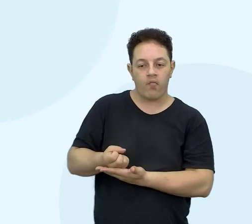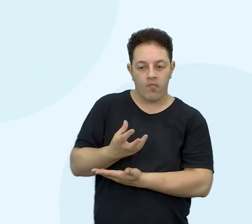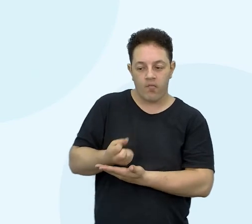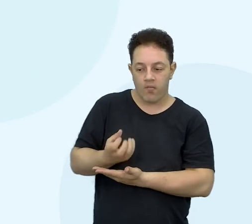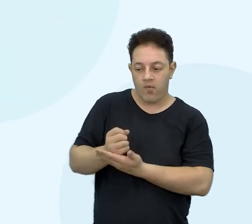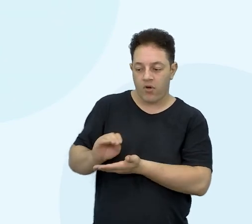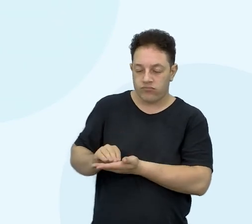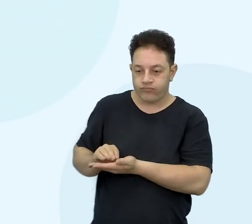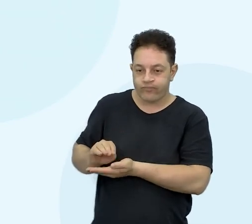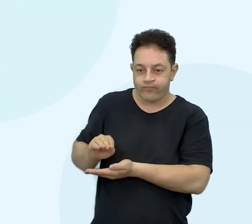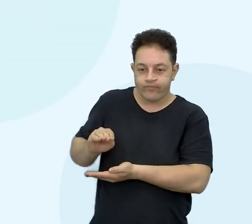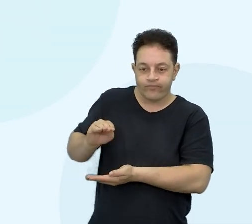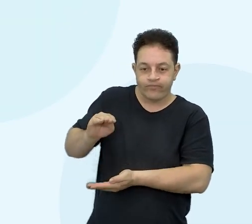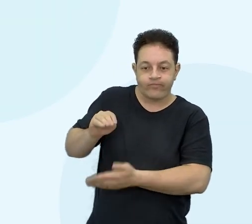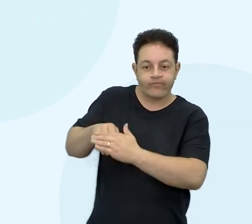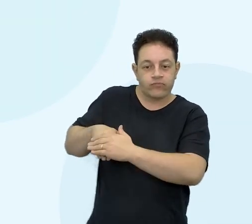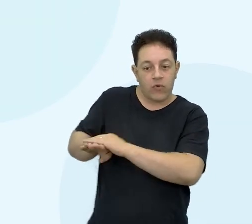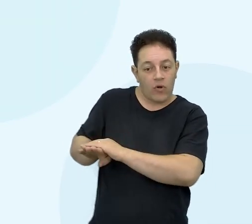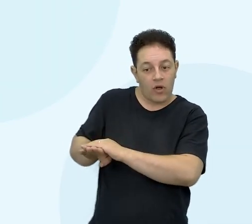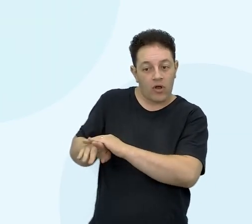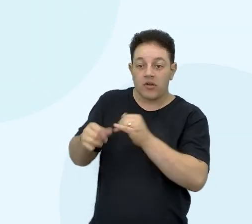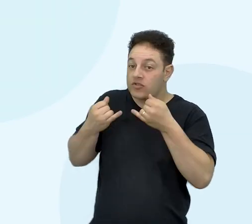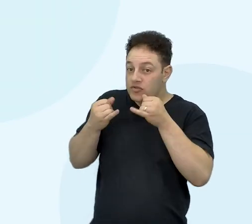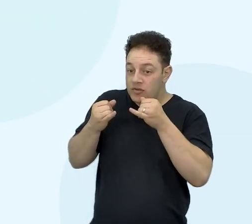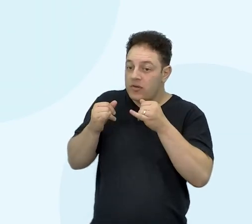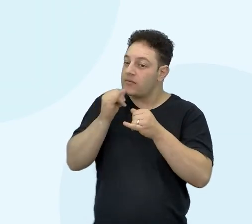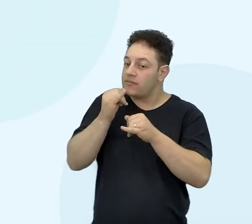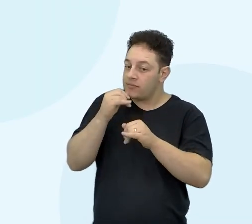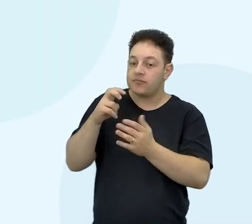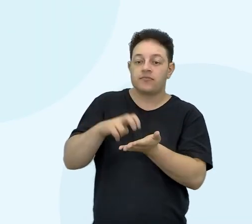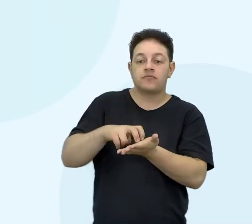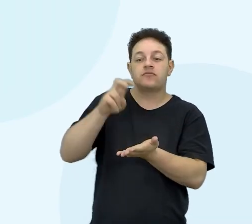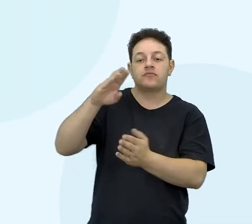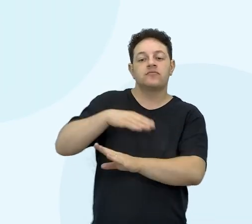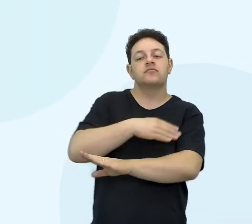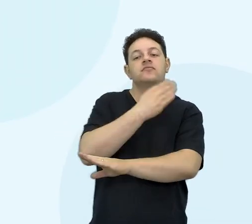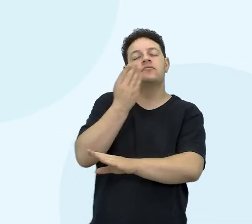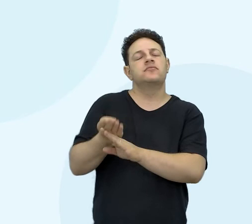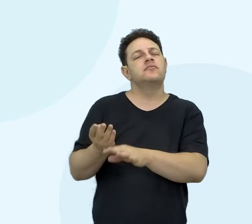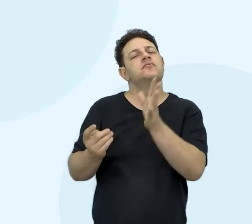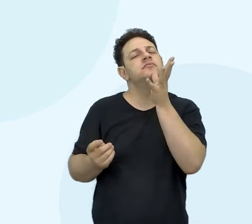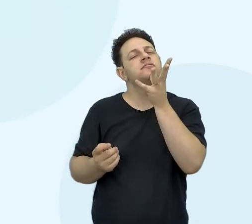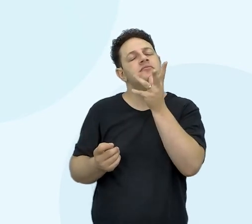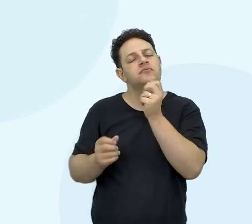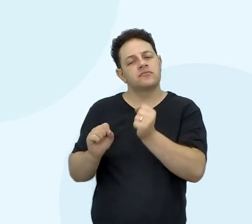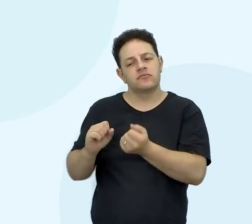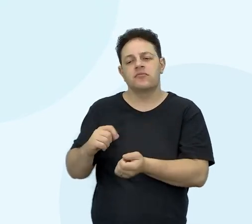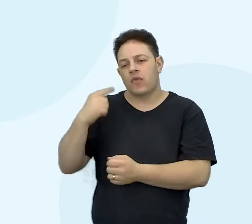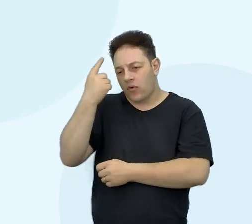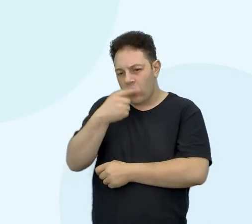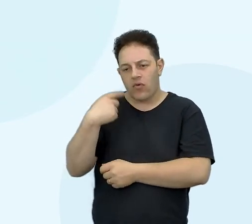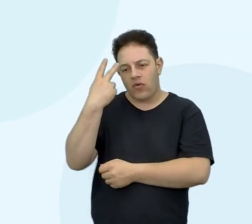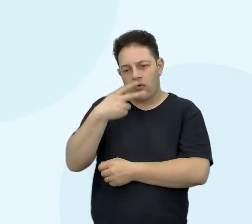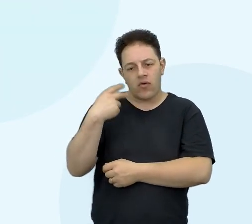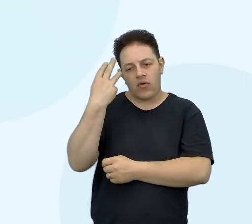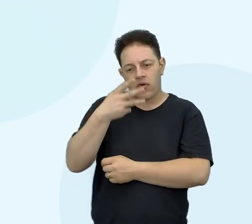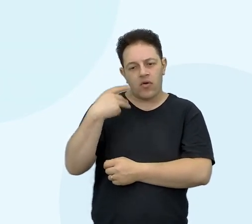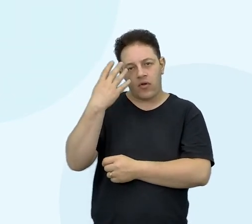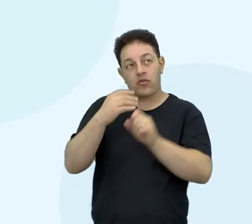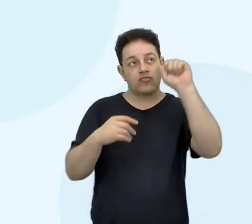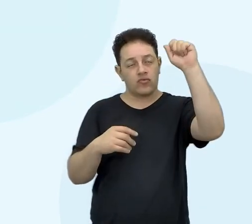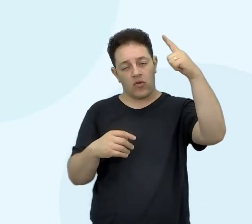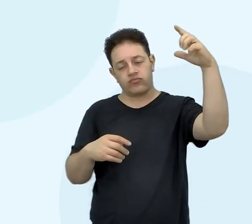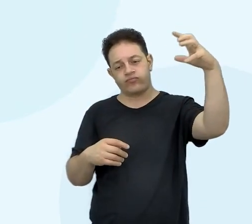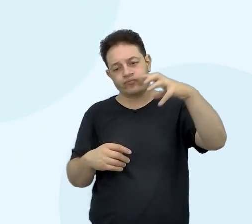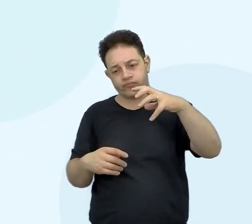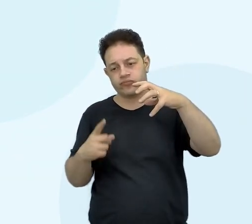carga que durante o dia pode demorar algumas horas, tem luz solar